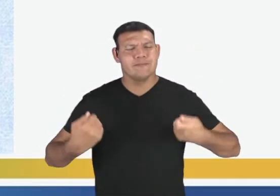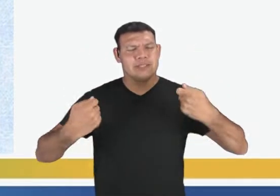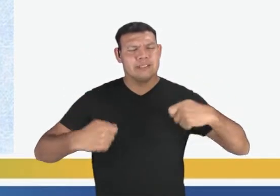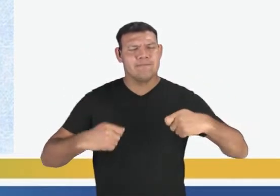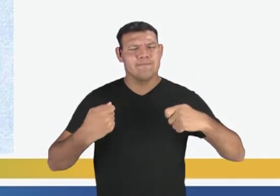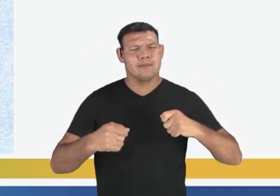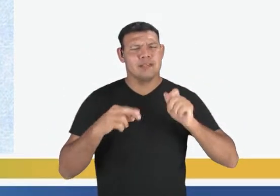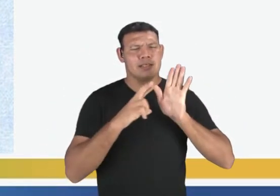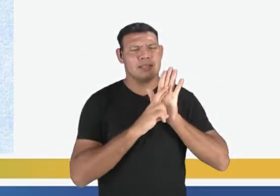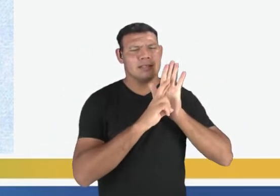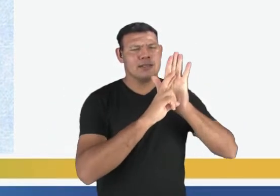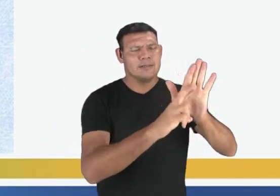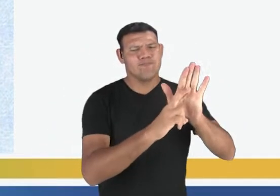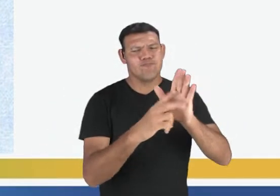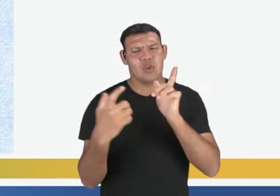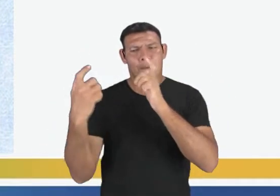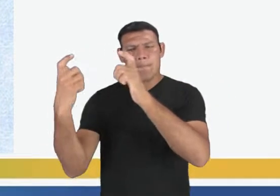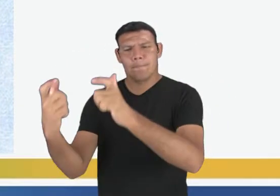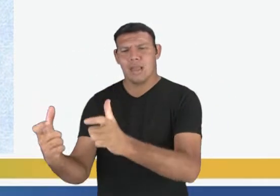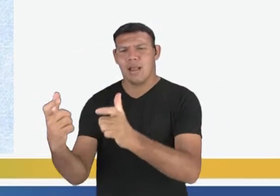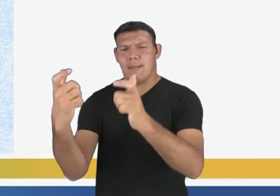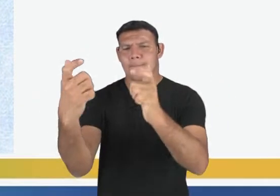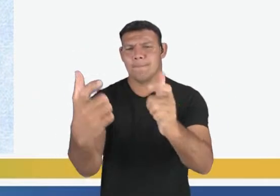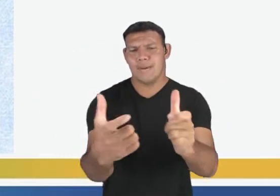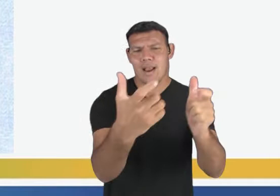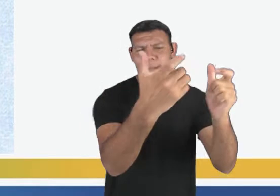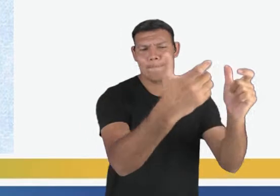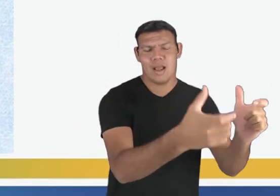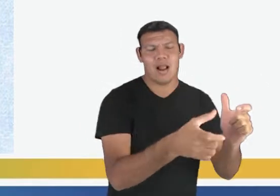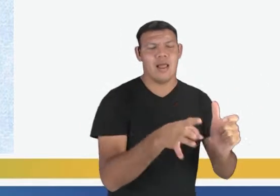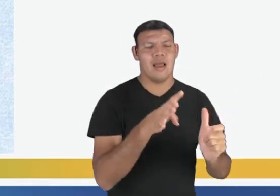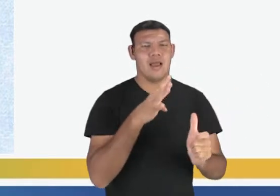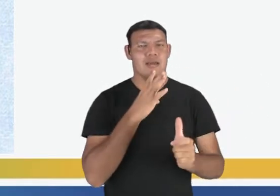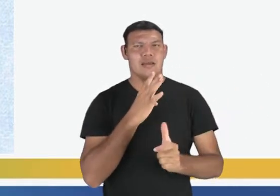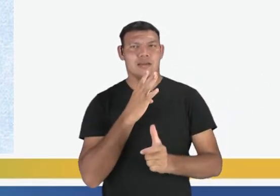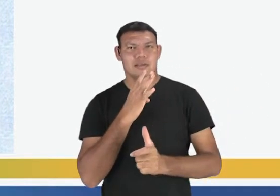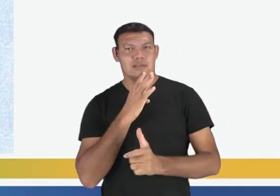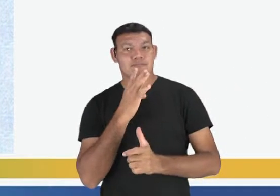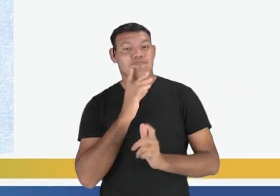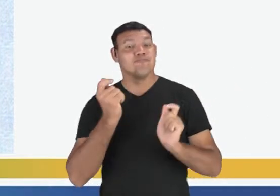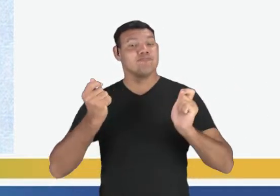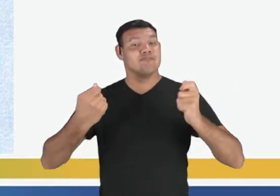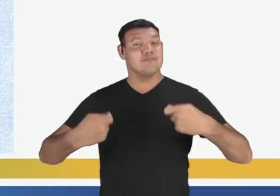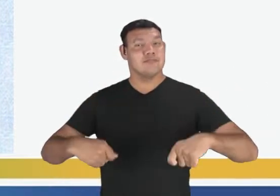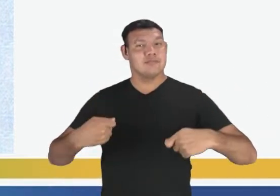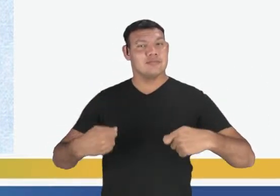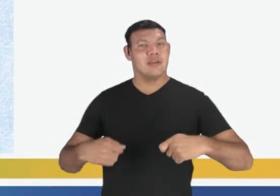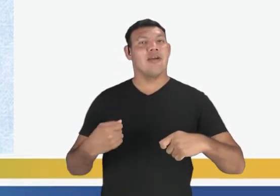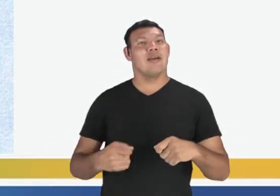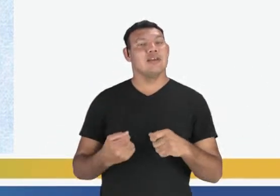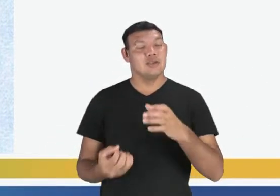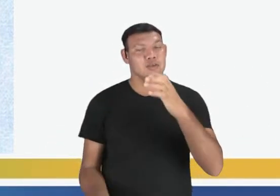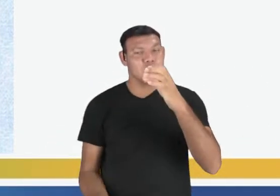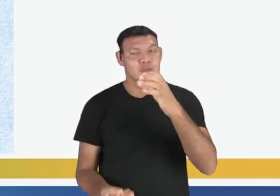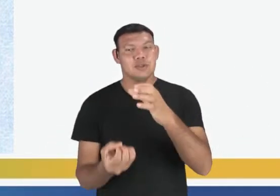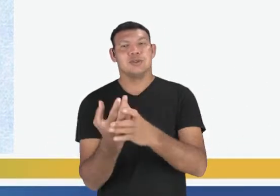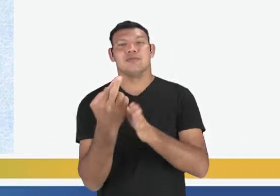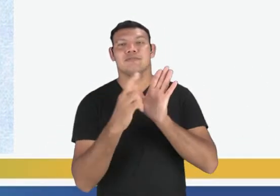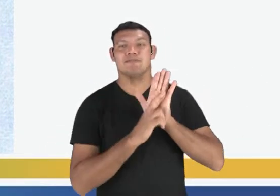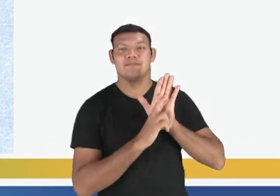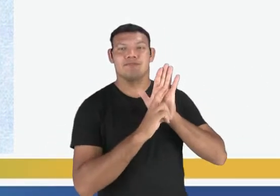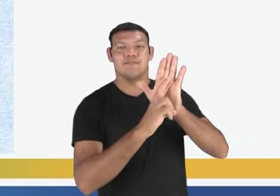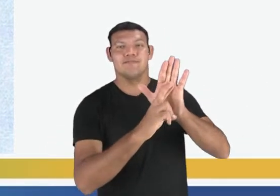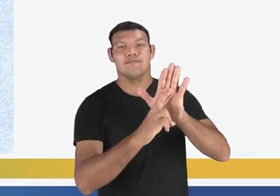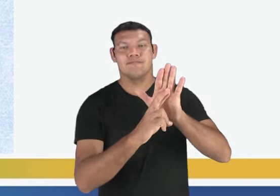de representar os lugares que conhecia. Desta necessidade, surgiram as primeiras representações